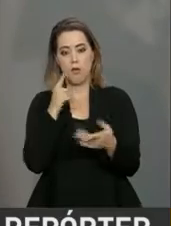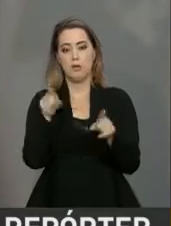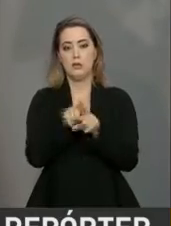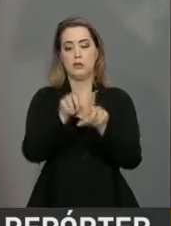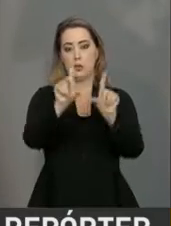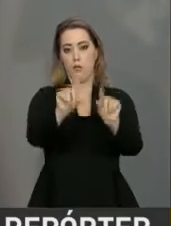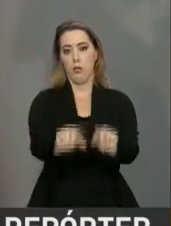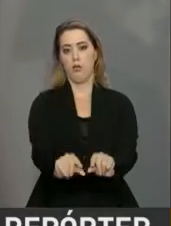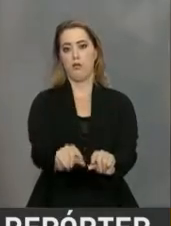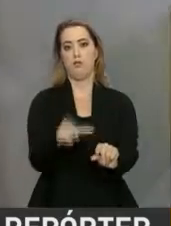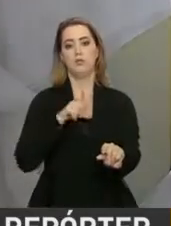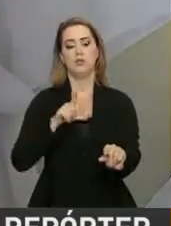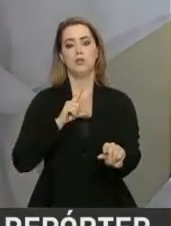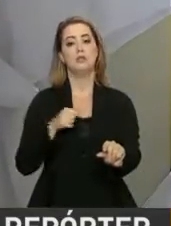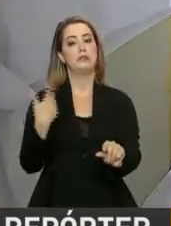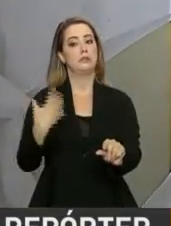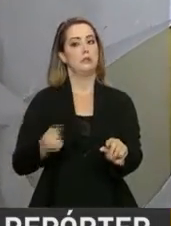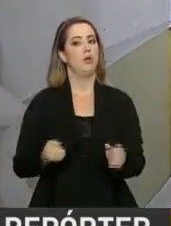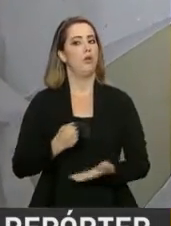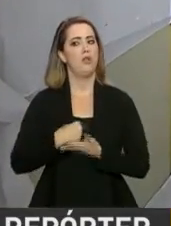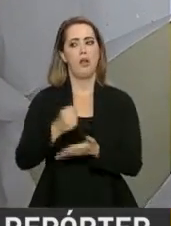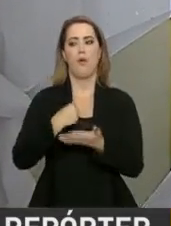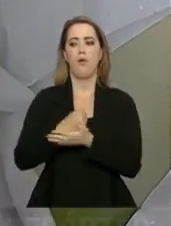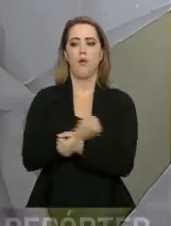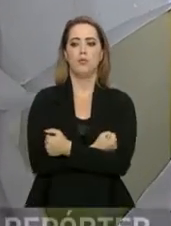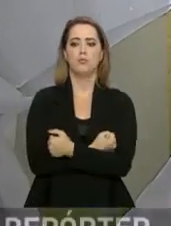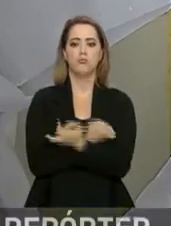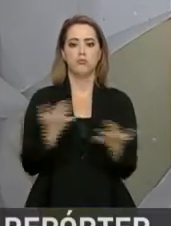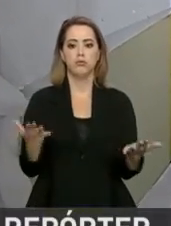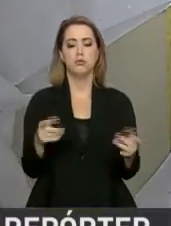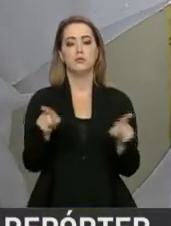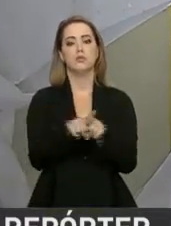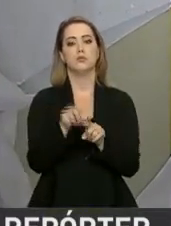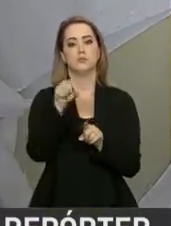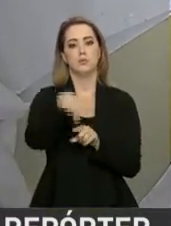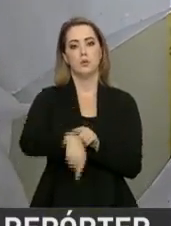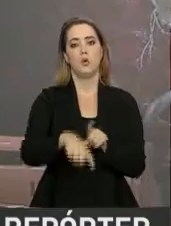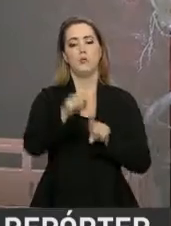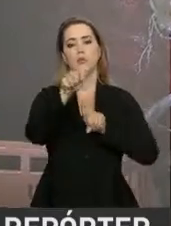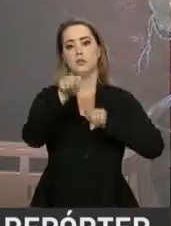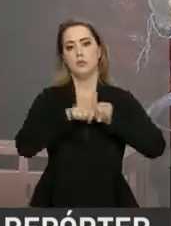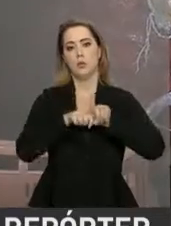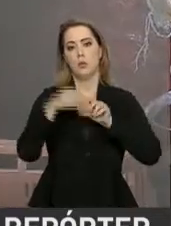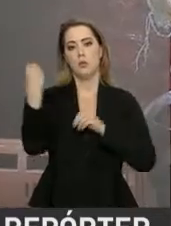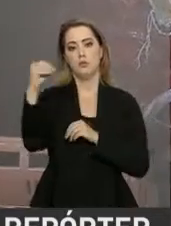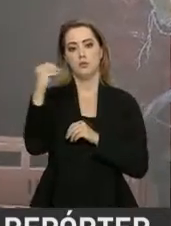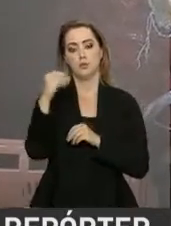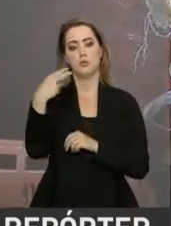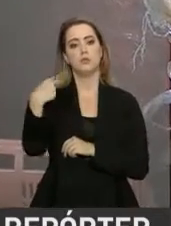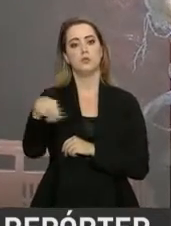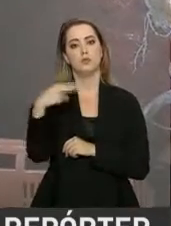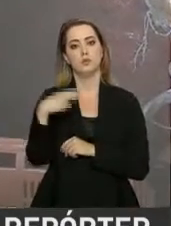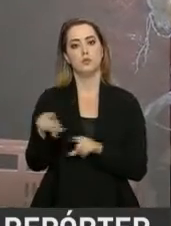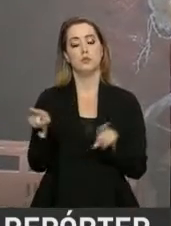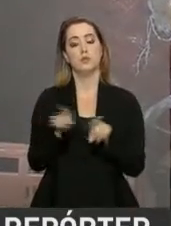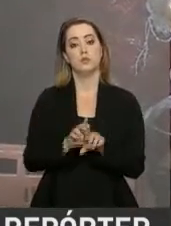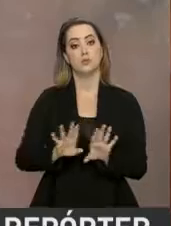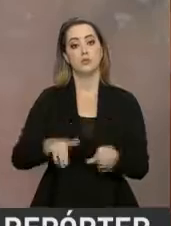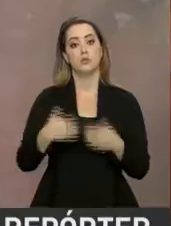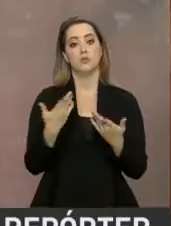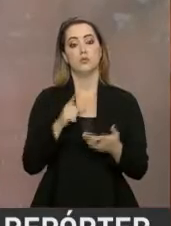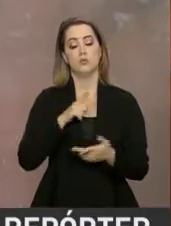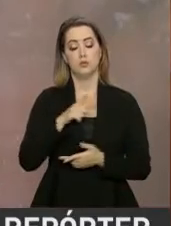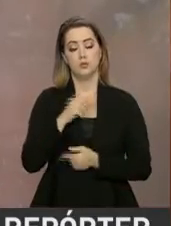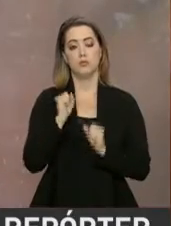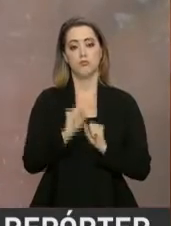tem muita oferta no mercado. A gente imagina que ainda para o mês de outubro, novembro, ainda tem